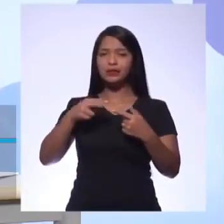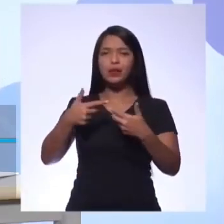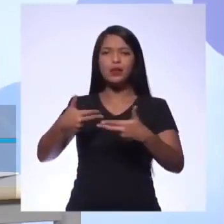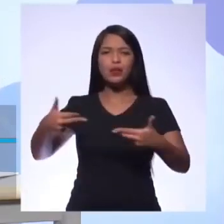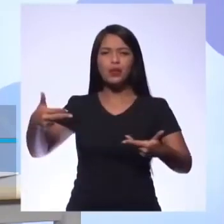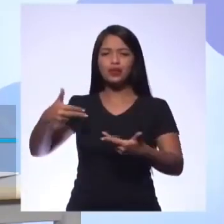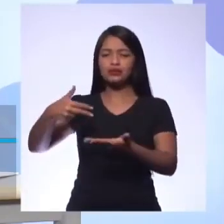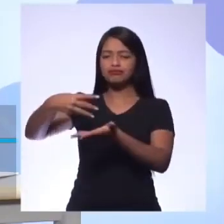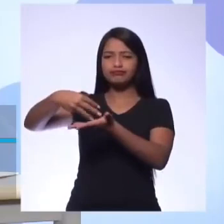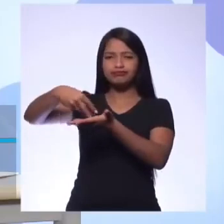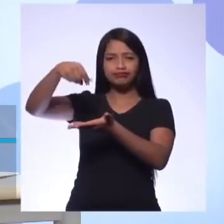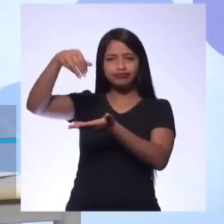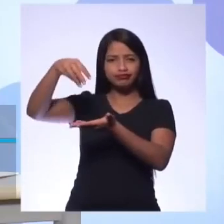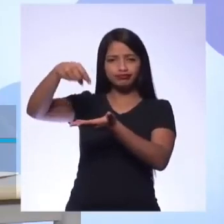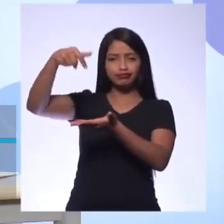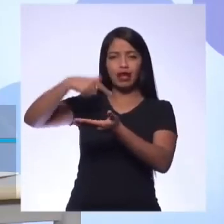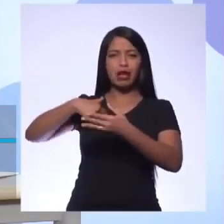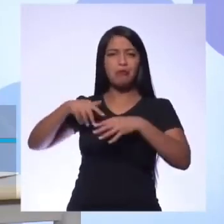Aqui, ó,